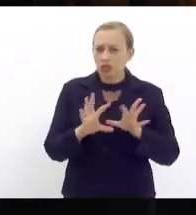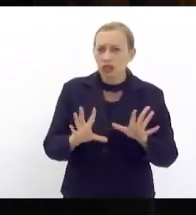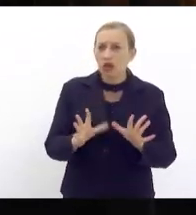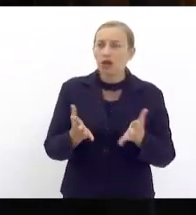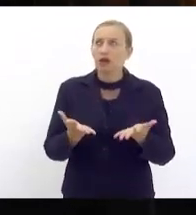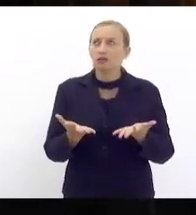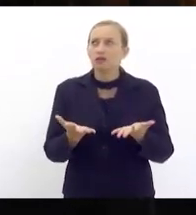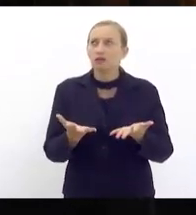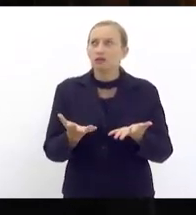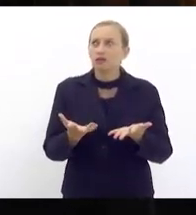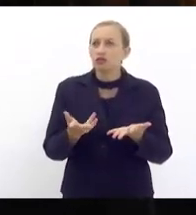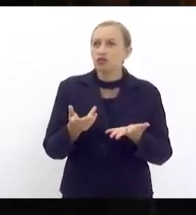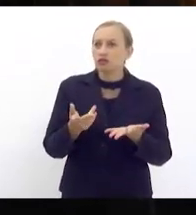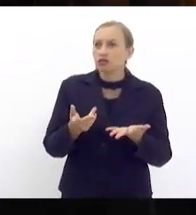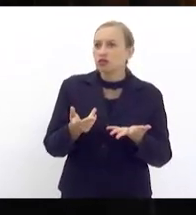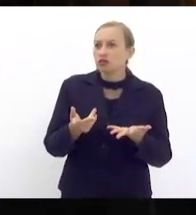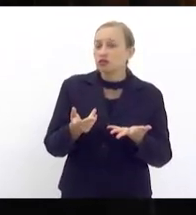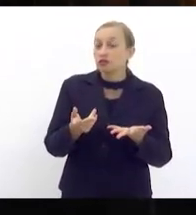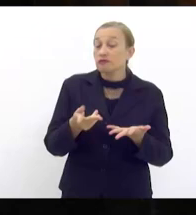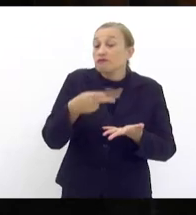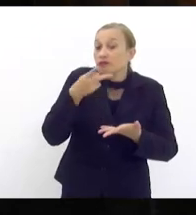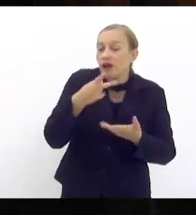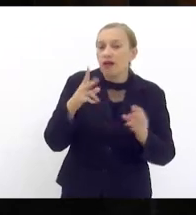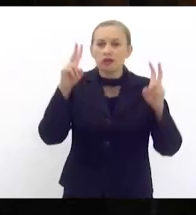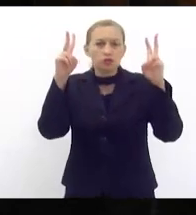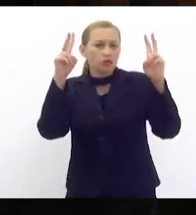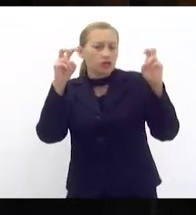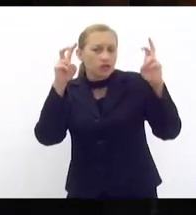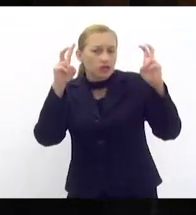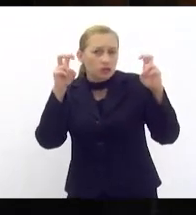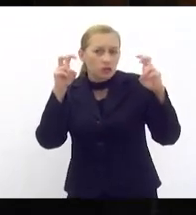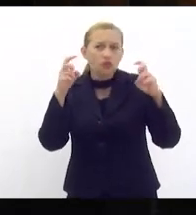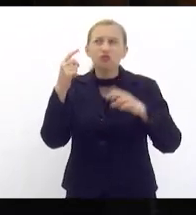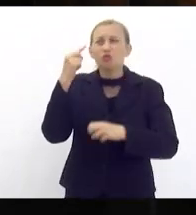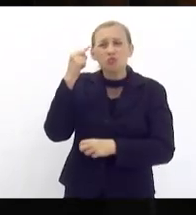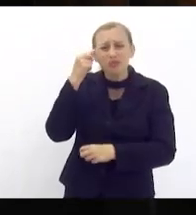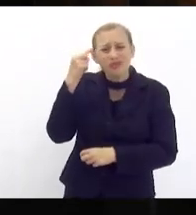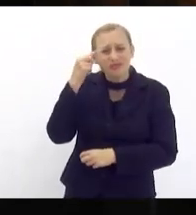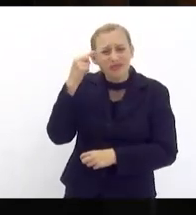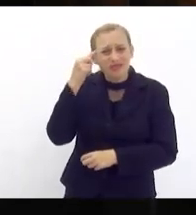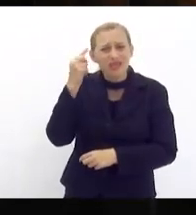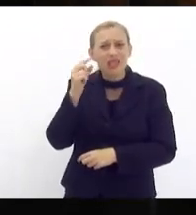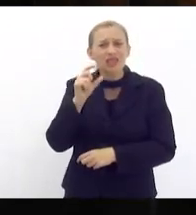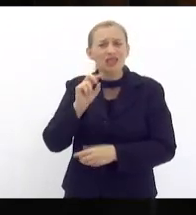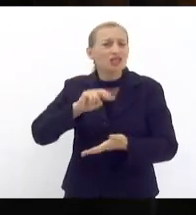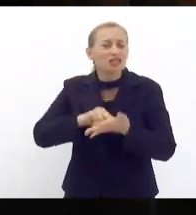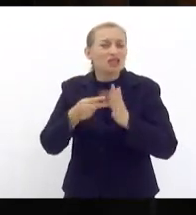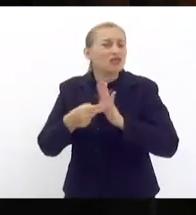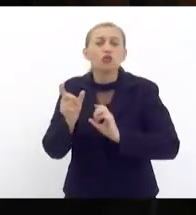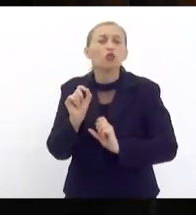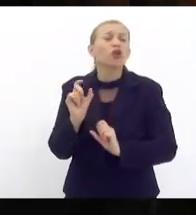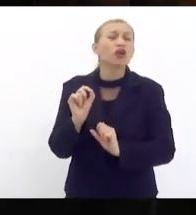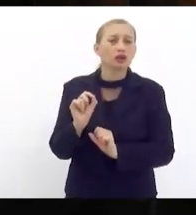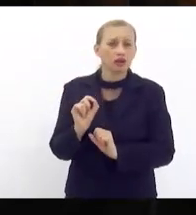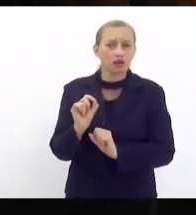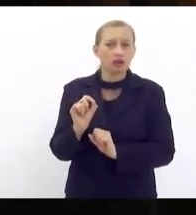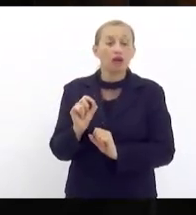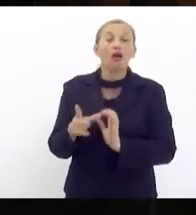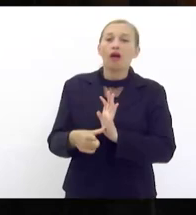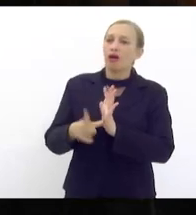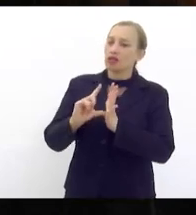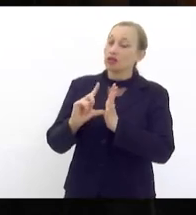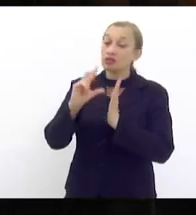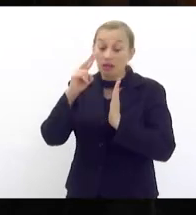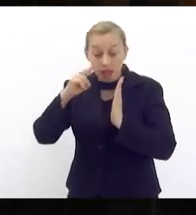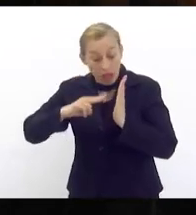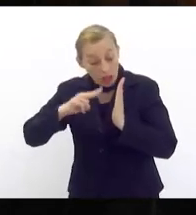de fazer menção e pensar no que que isso significa sem antes